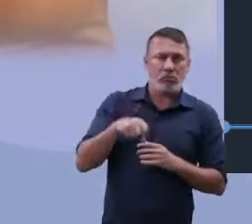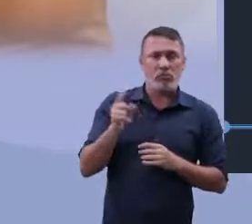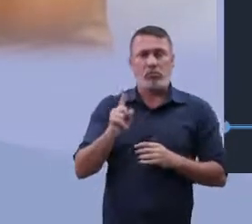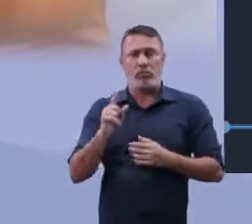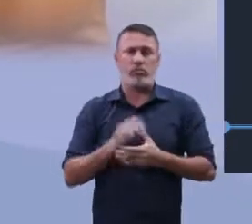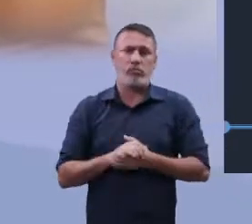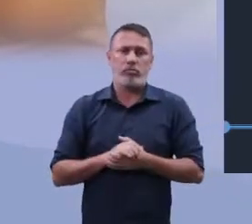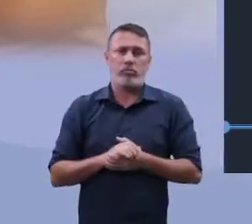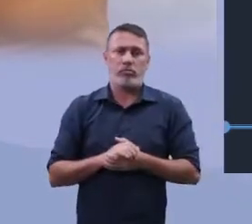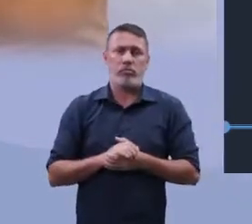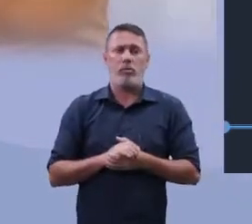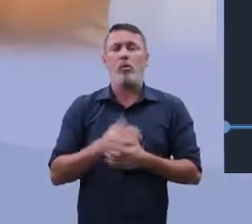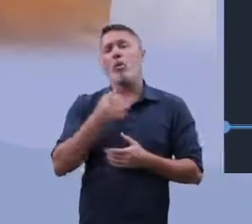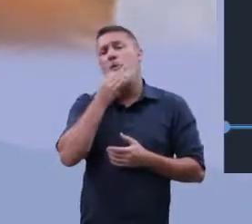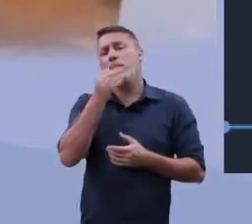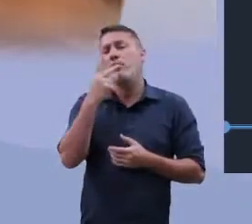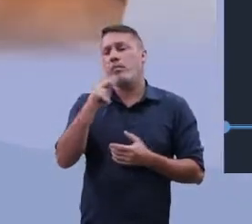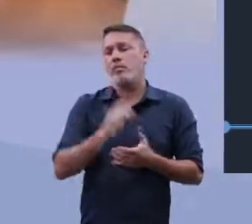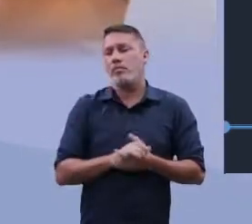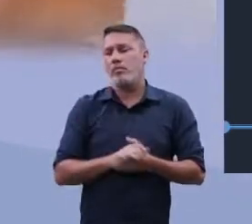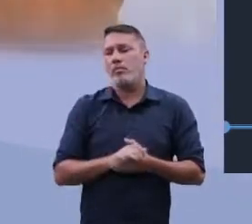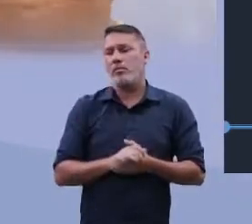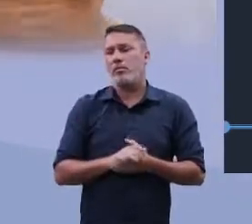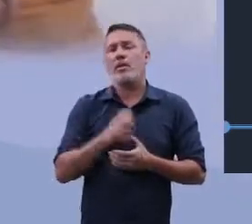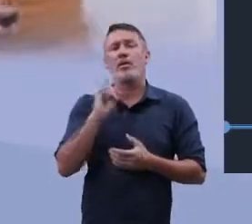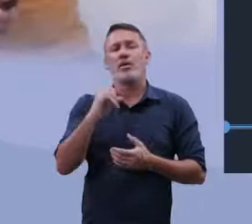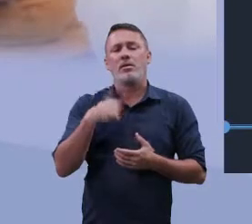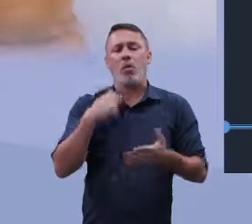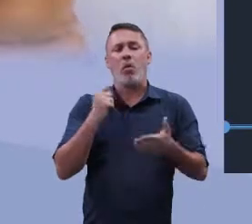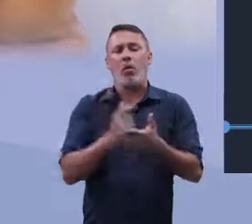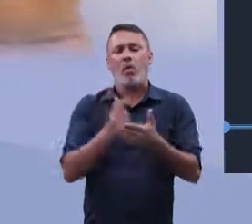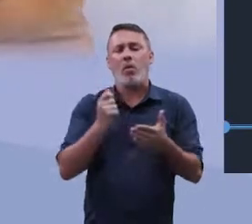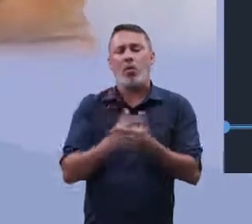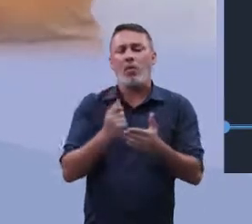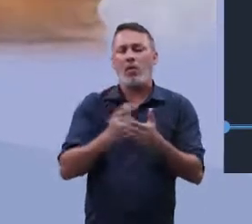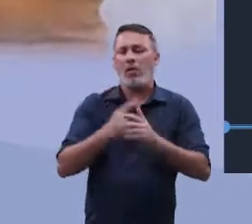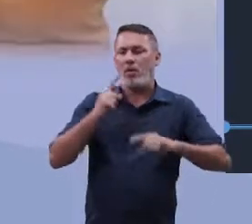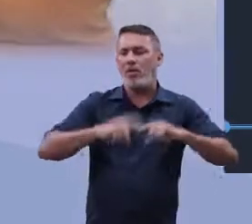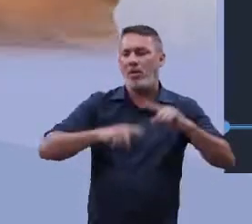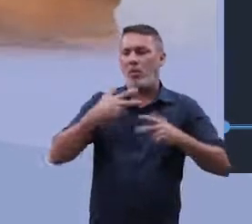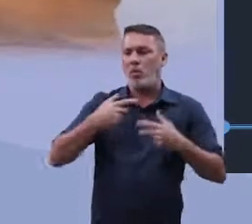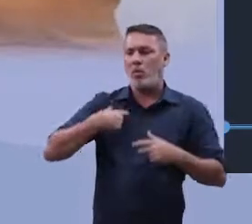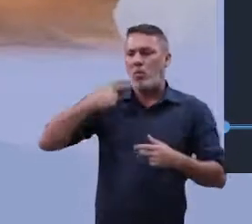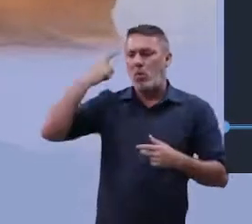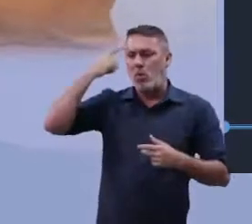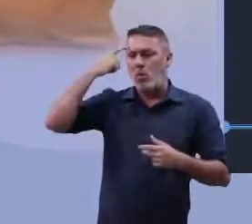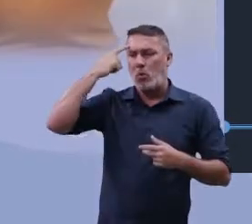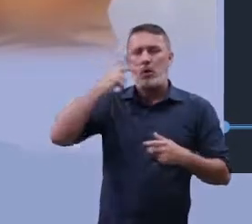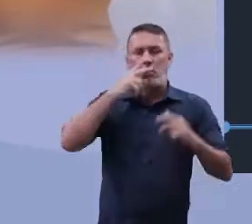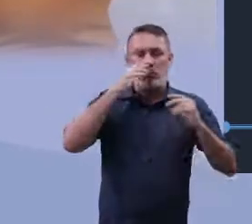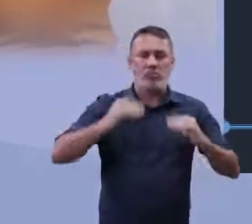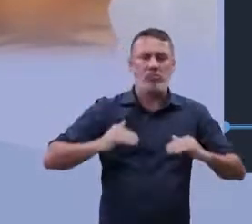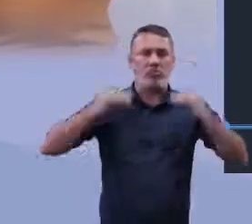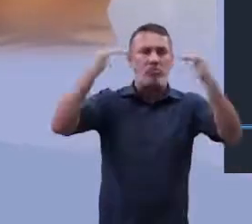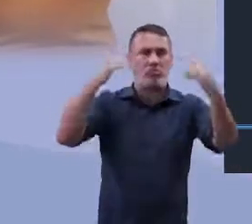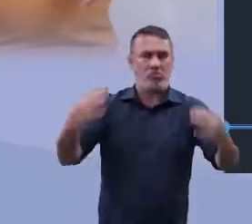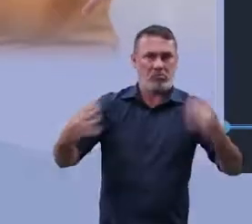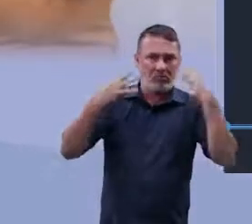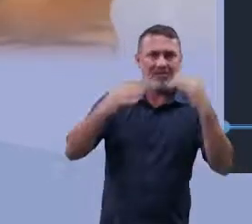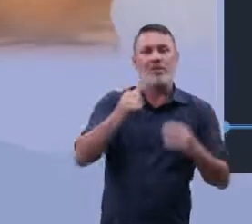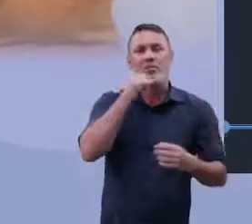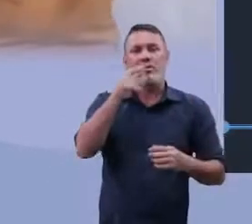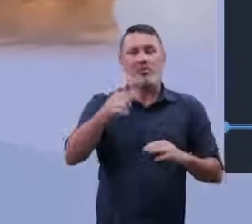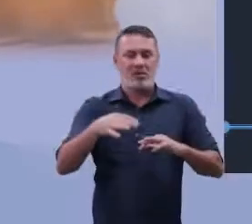não? Fala para mim. Chegou com aquele tênis novo, com aquele celular novo, relógio, né,